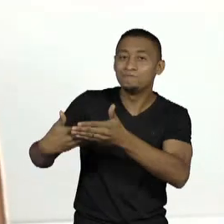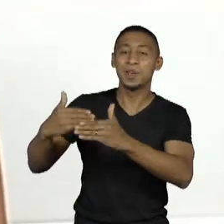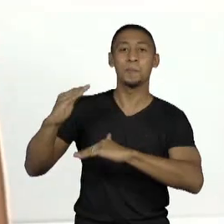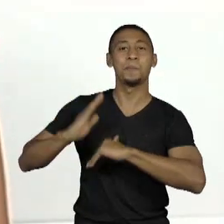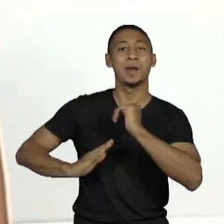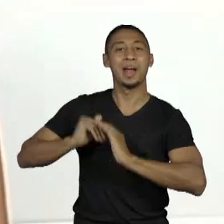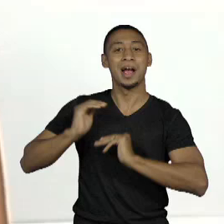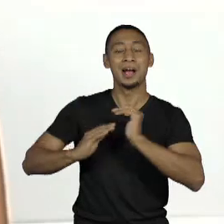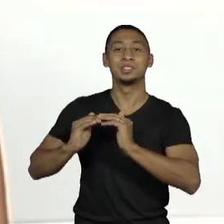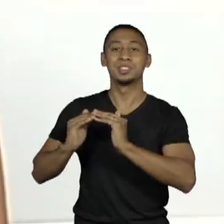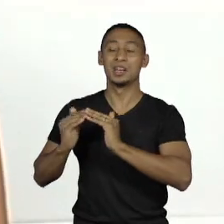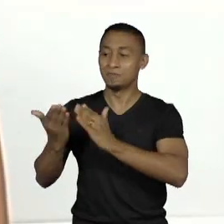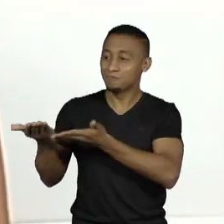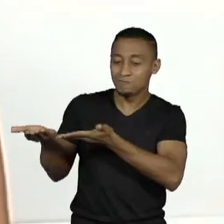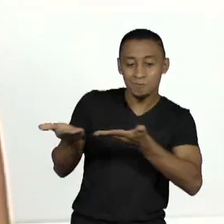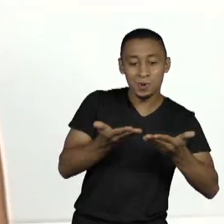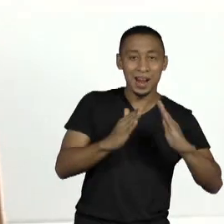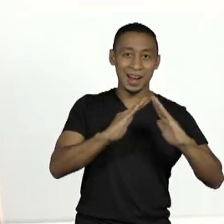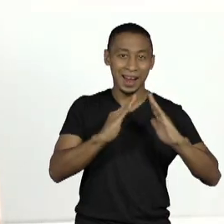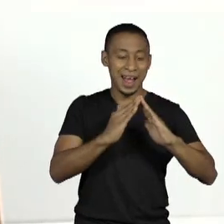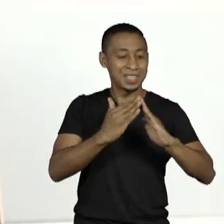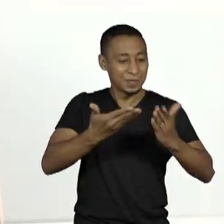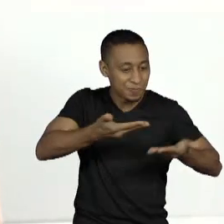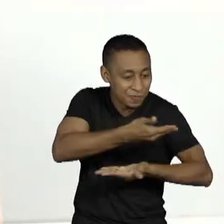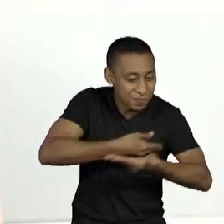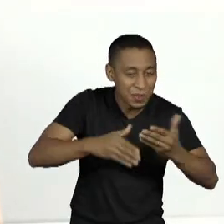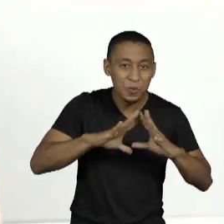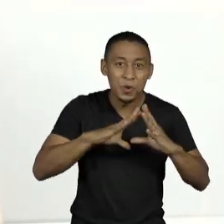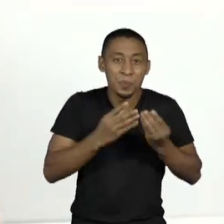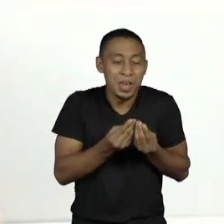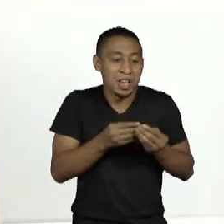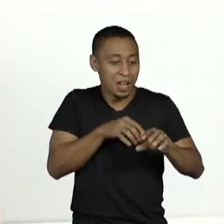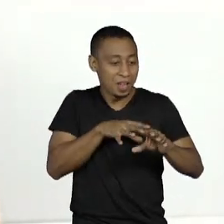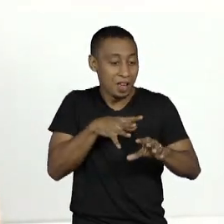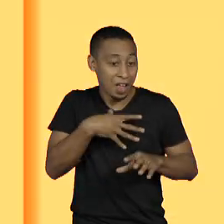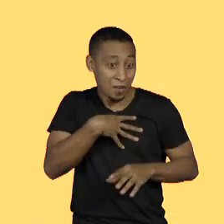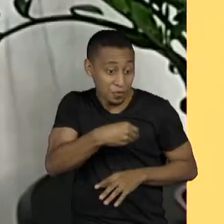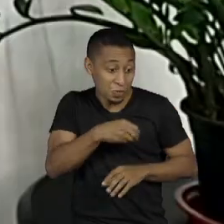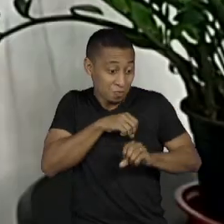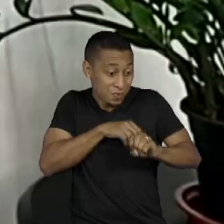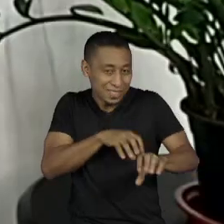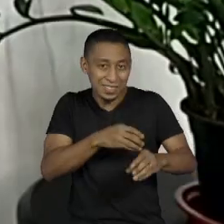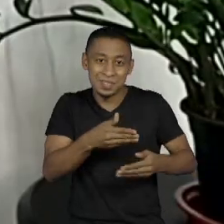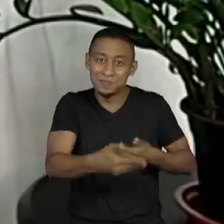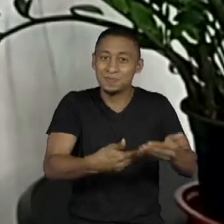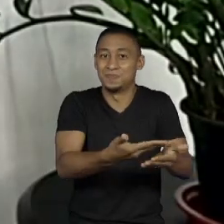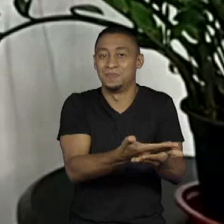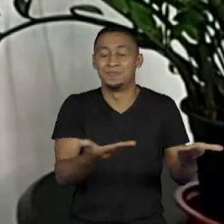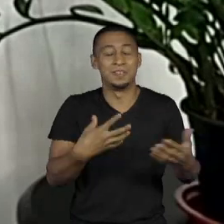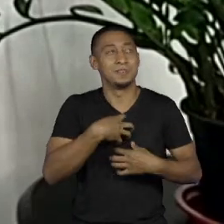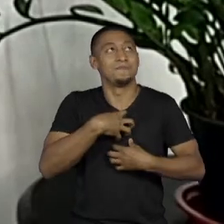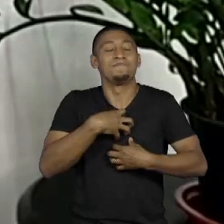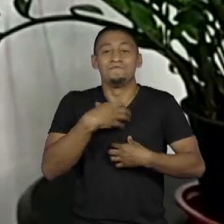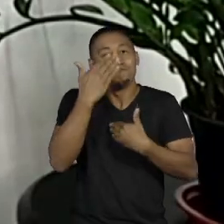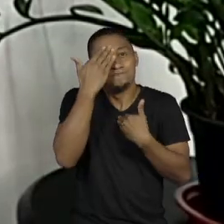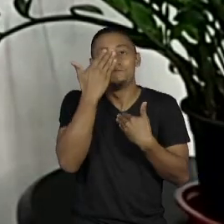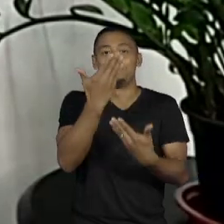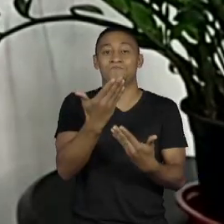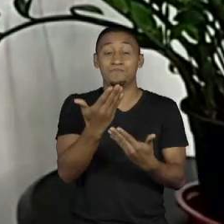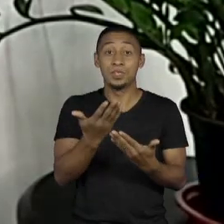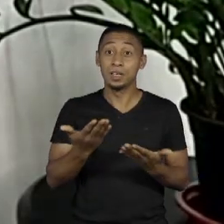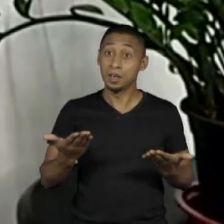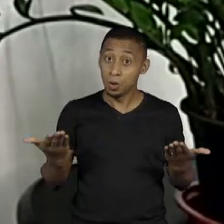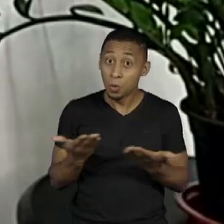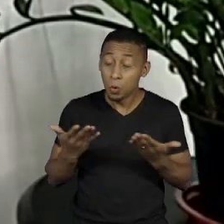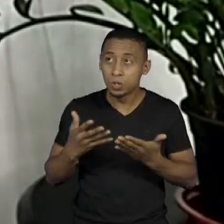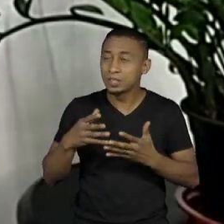seus lares, para as suas famílias, com os seus filhos. É muito gratificante. E hoje a gente respira a